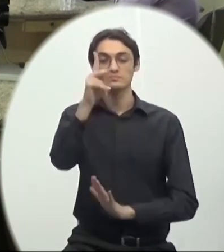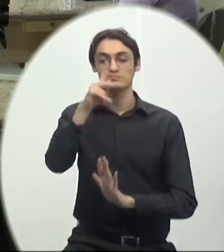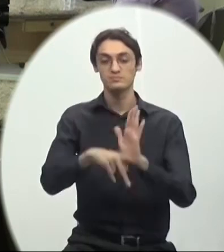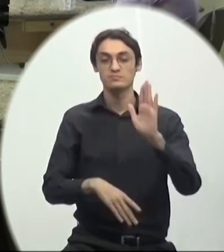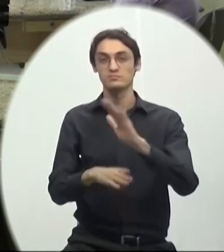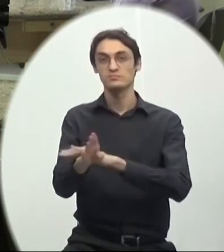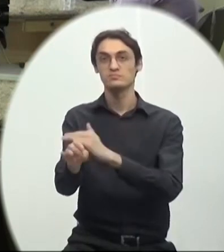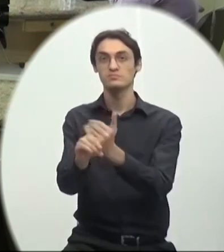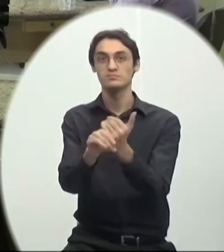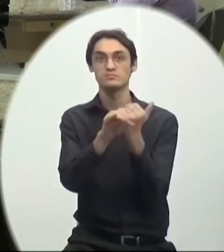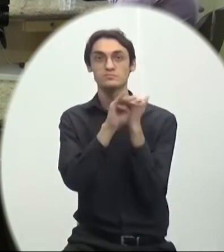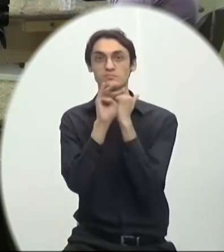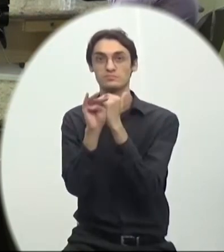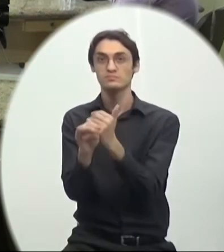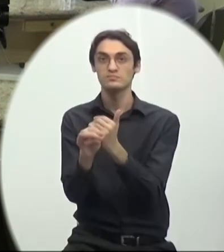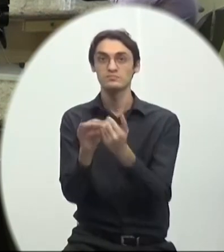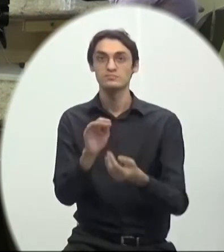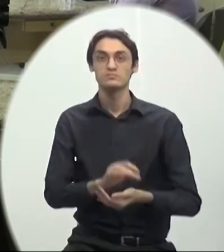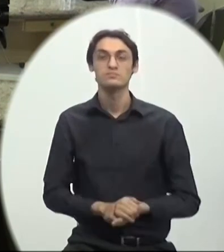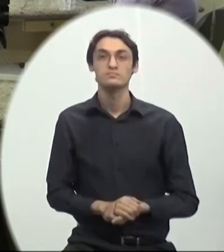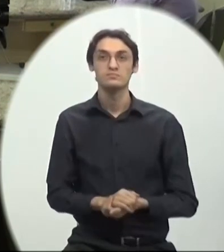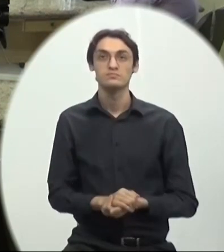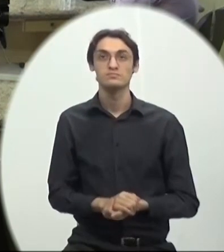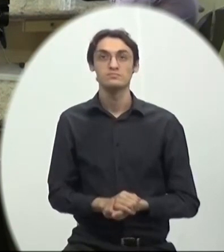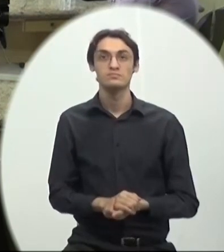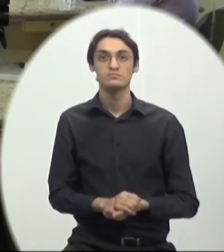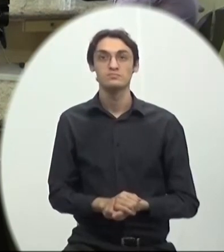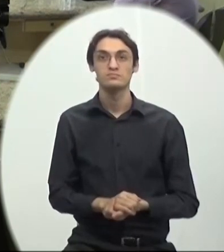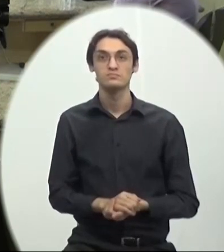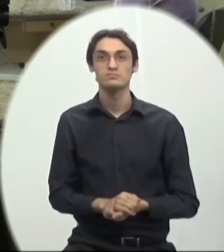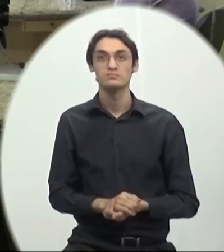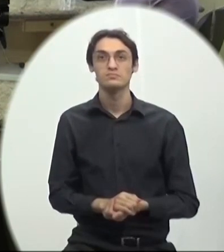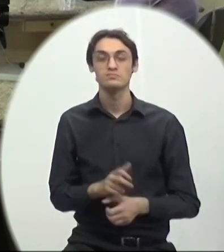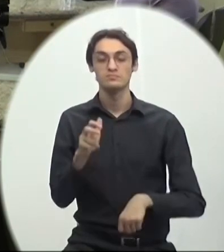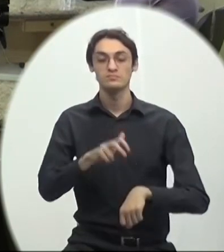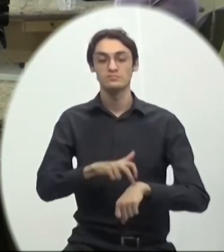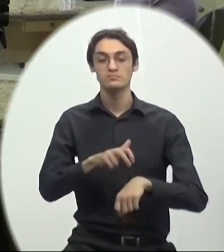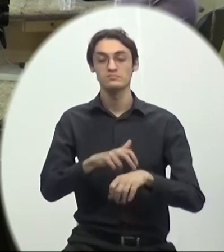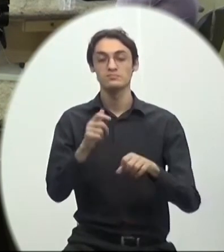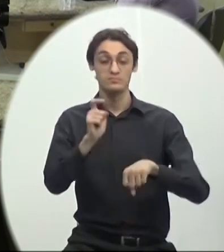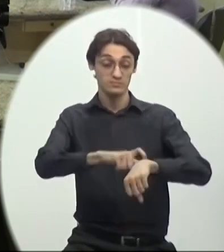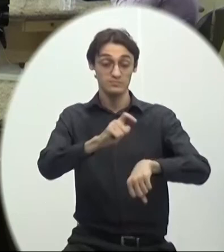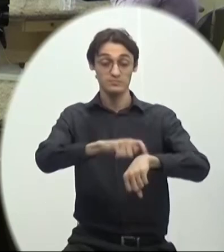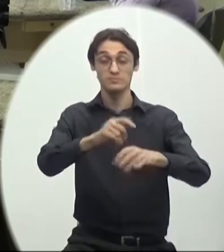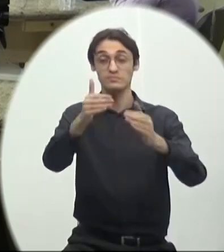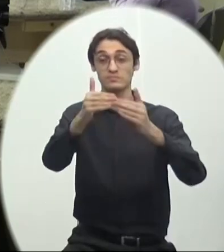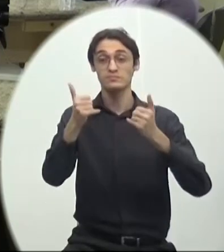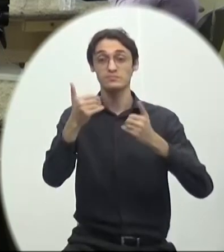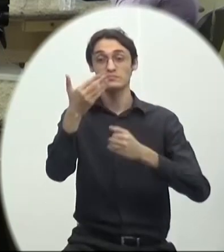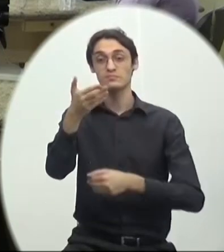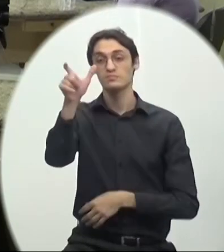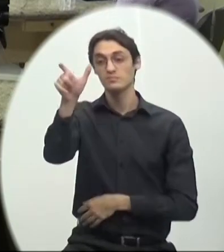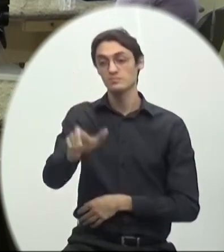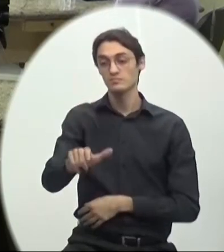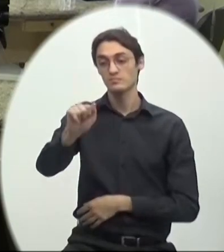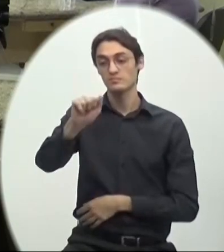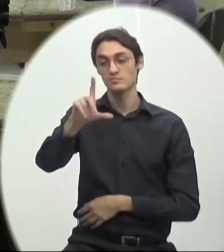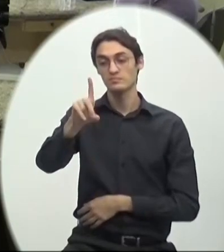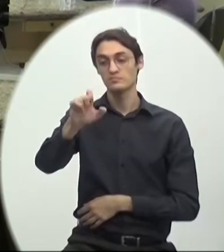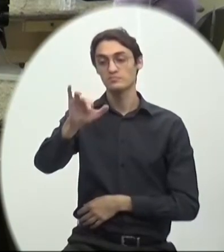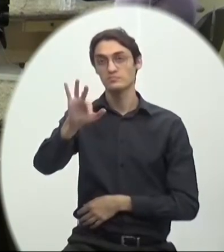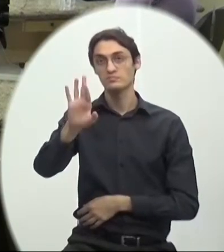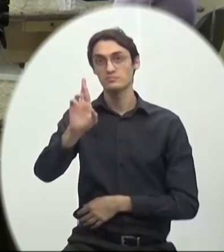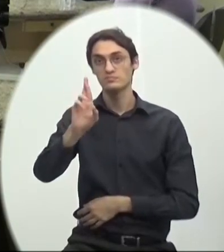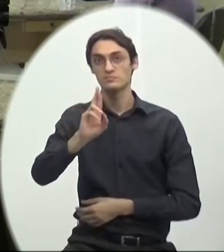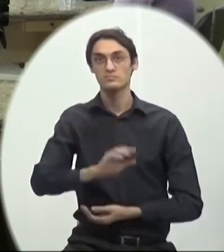foi aprovado por unanimidade. Questão de ordem cedida ao vereador Admiro Norato.